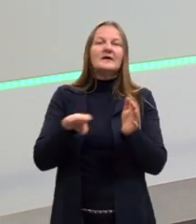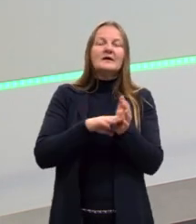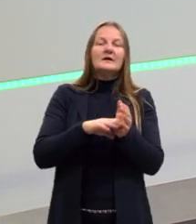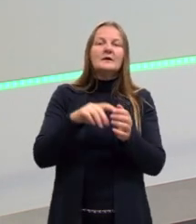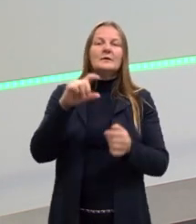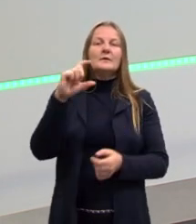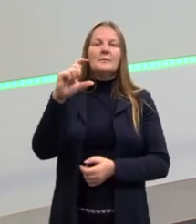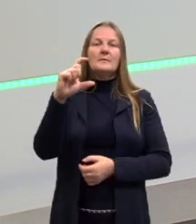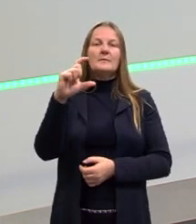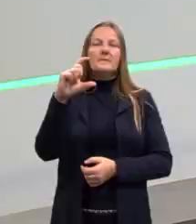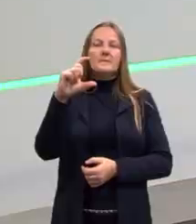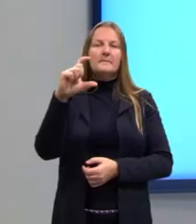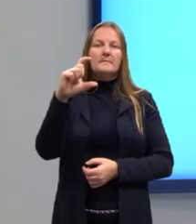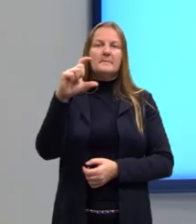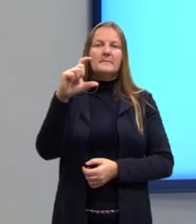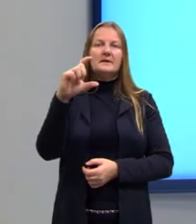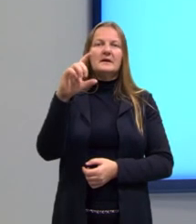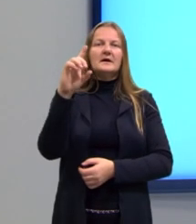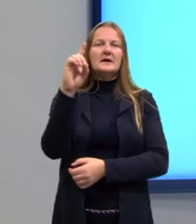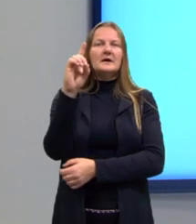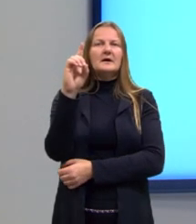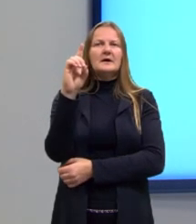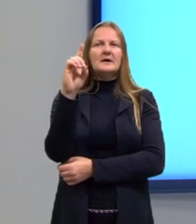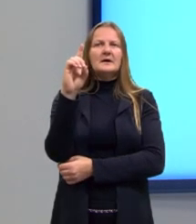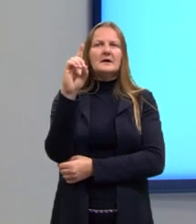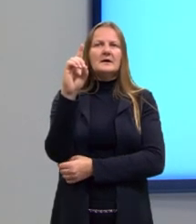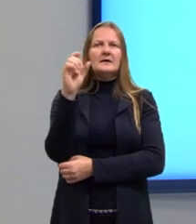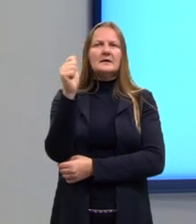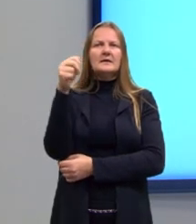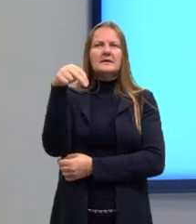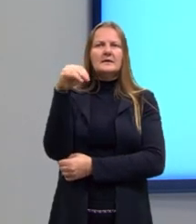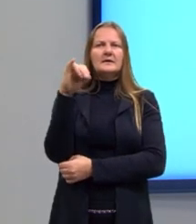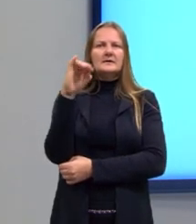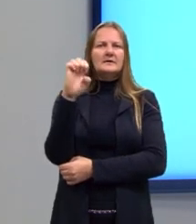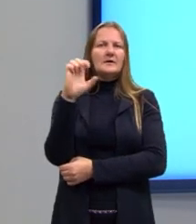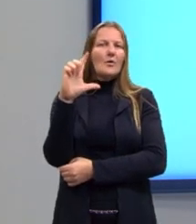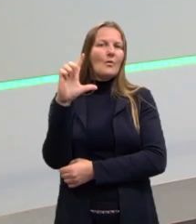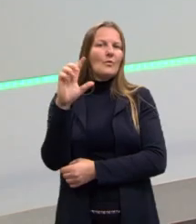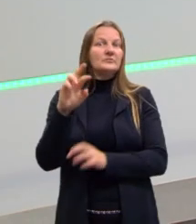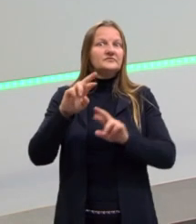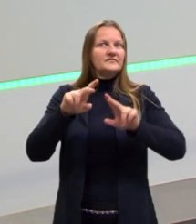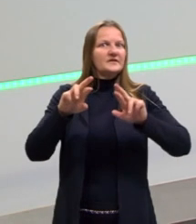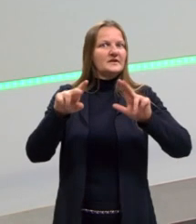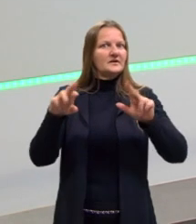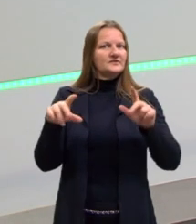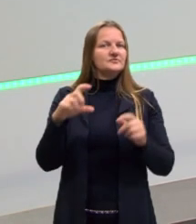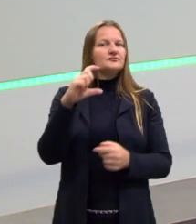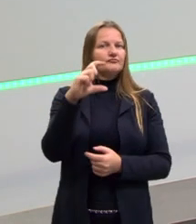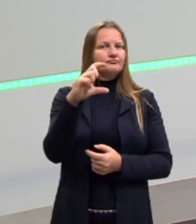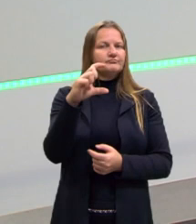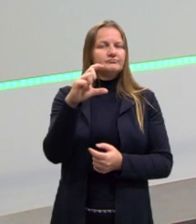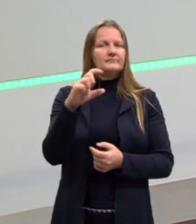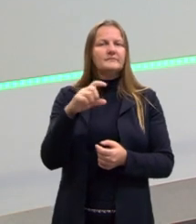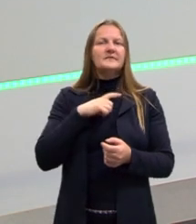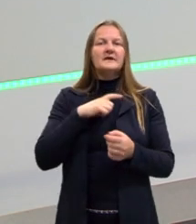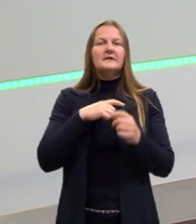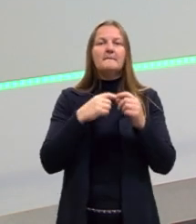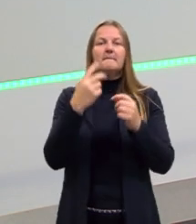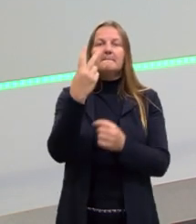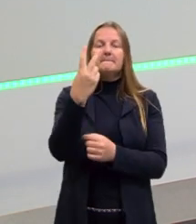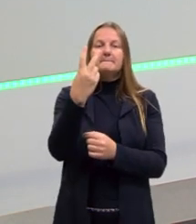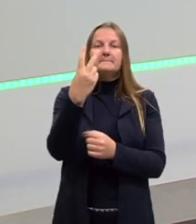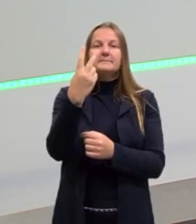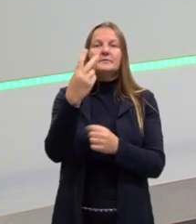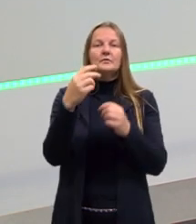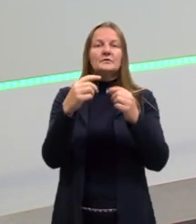pilha de Daniel tá eu acredito que pronuncia assim né a pilha de daniell o que que seria essa pilha Ela é formada por dois